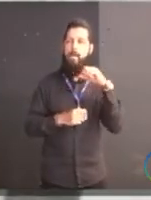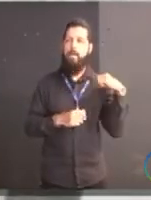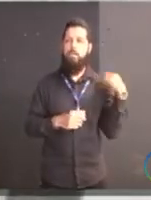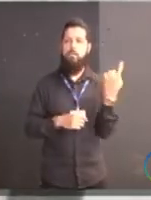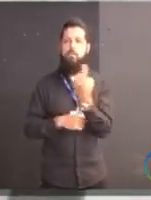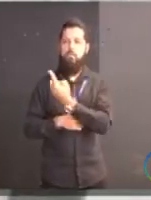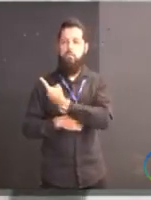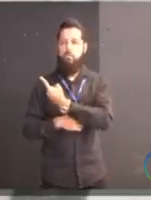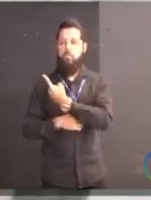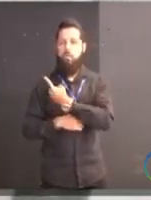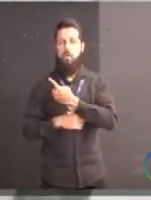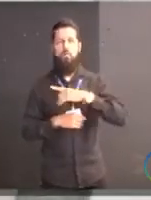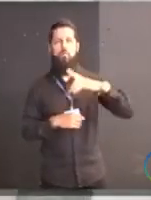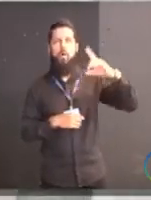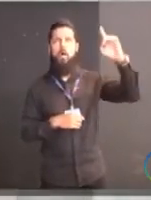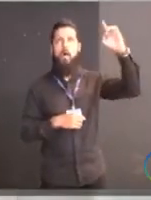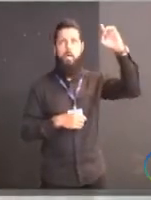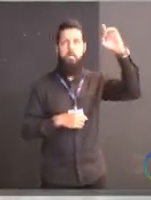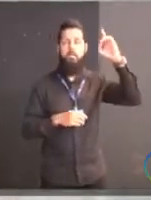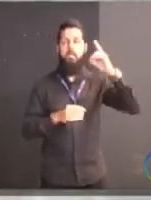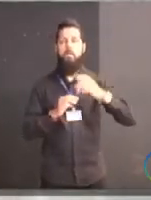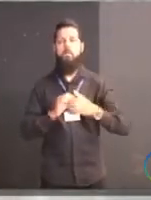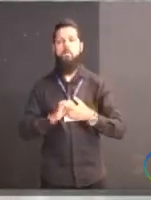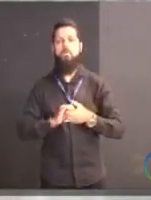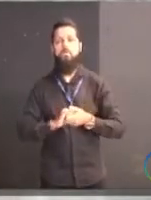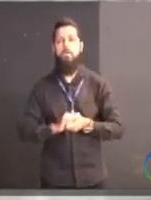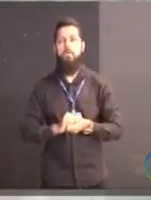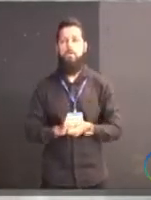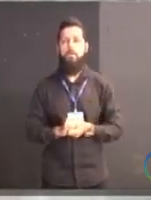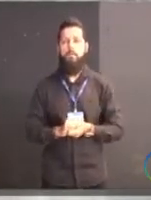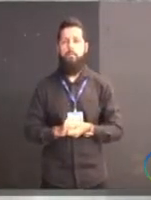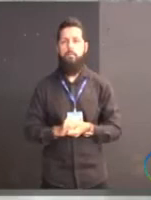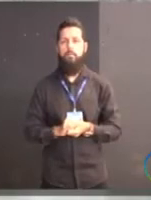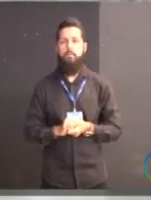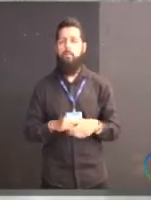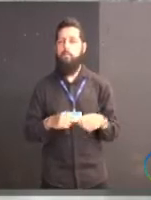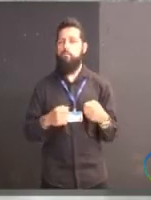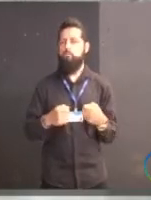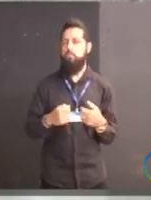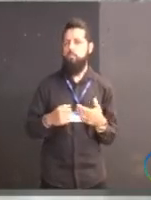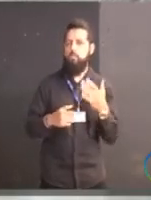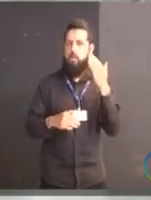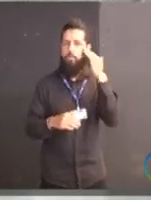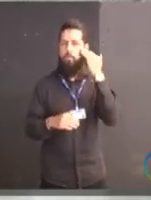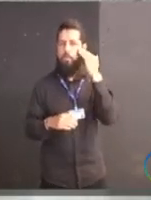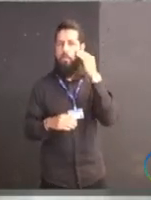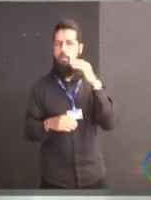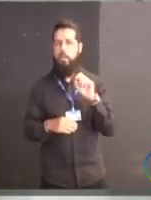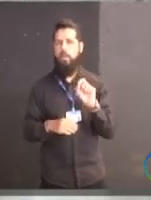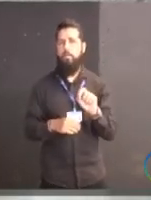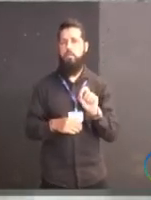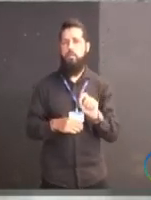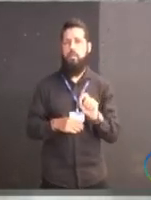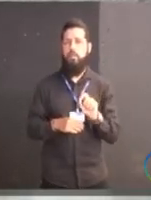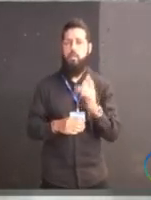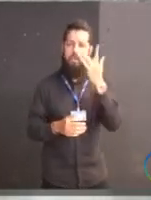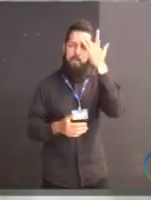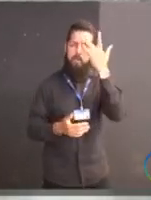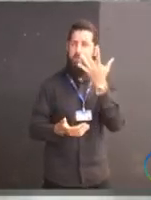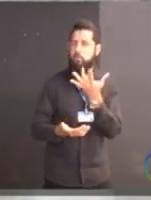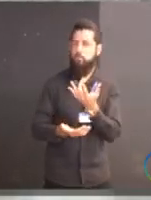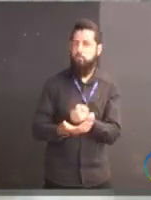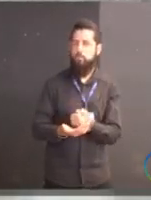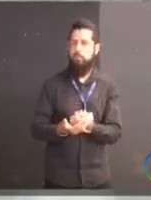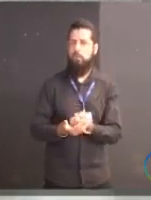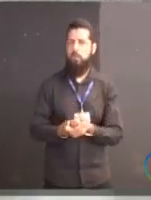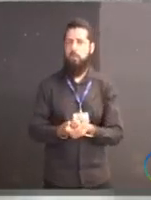tinha mente capaz de entrar no domínio desses conhecimentos com a segurança precisa.